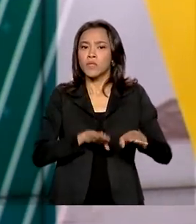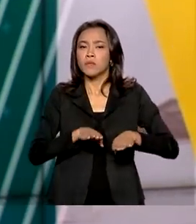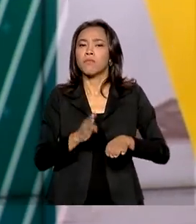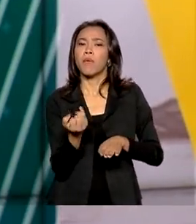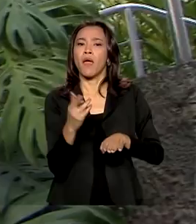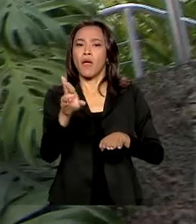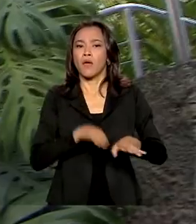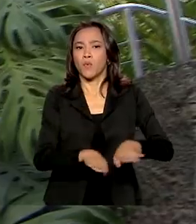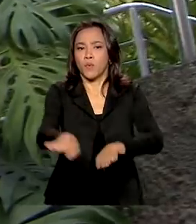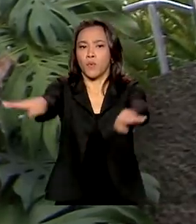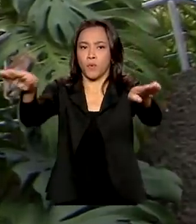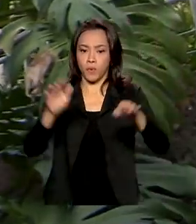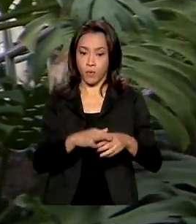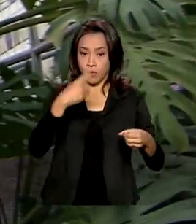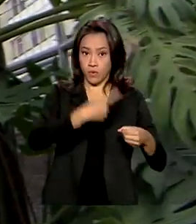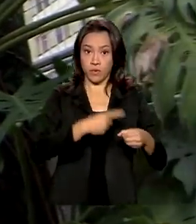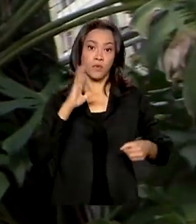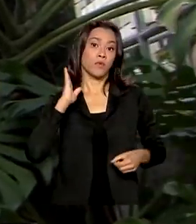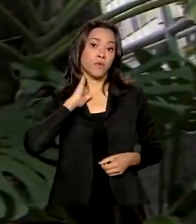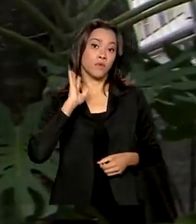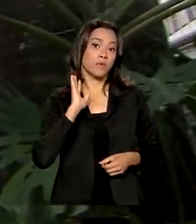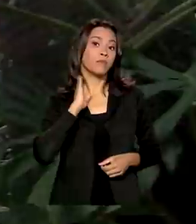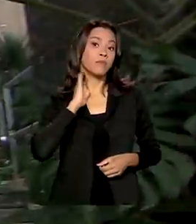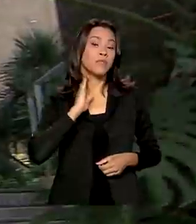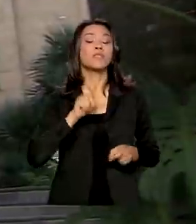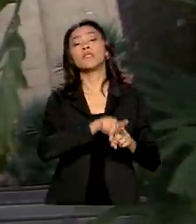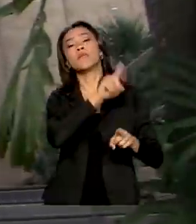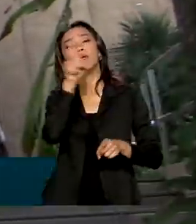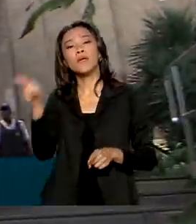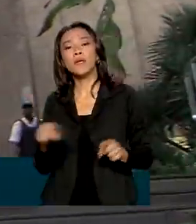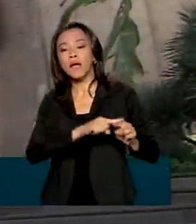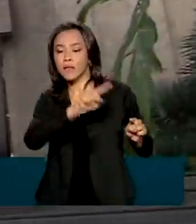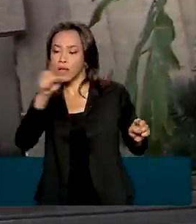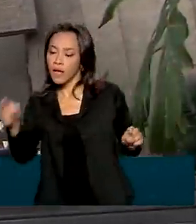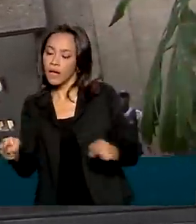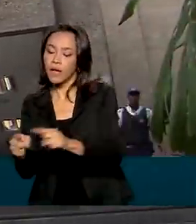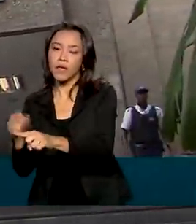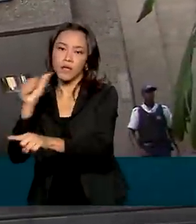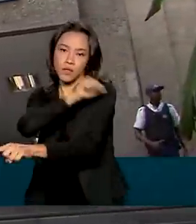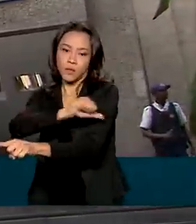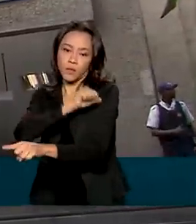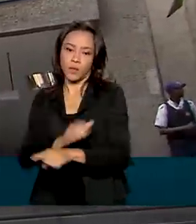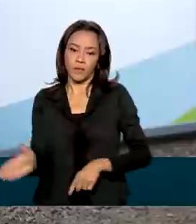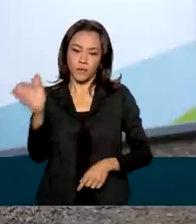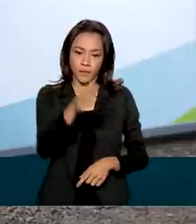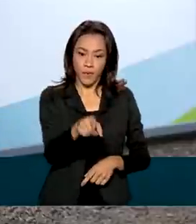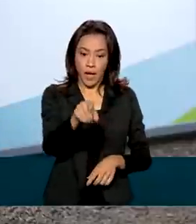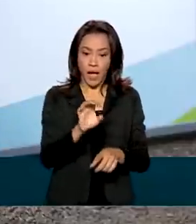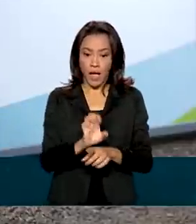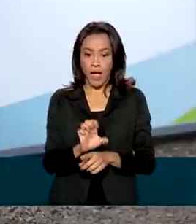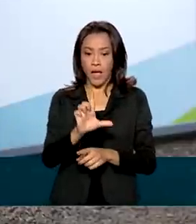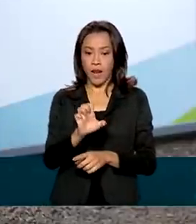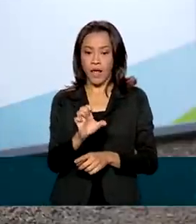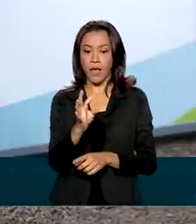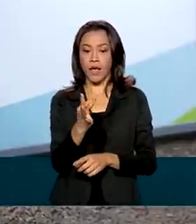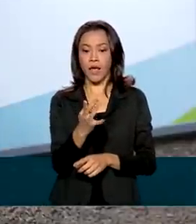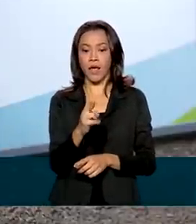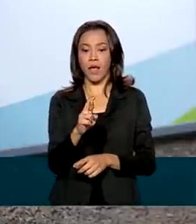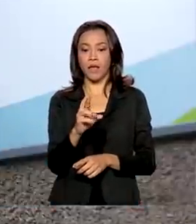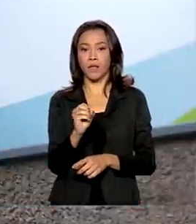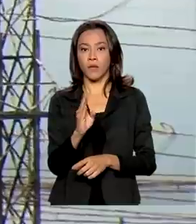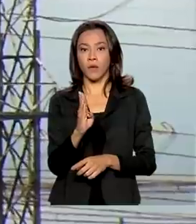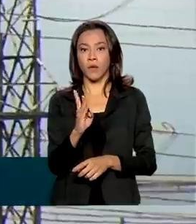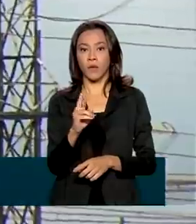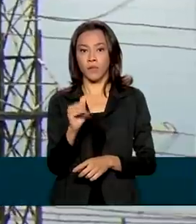cidade do Rio de Janeiro e às vezes a estatização da Eletrobras será feita por meio de capitalização ou seja venda de